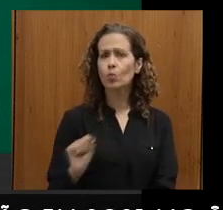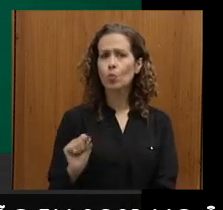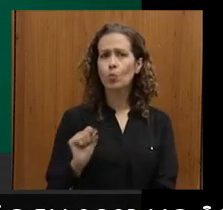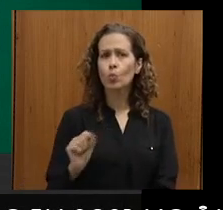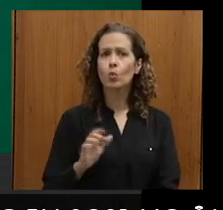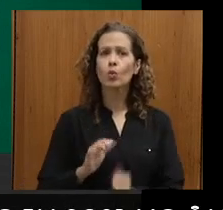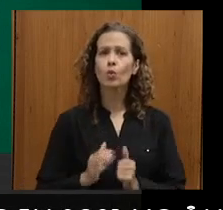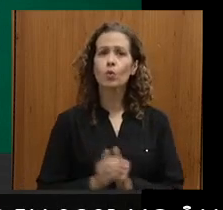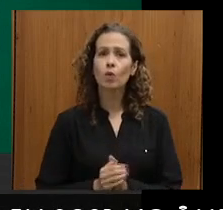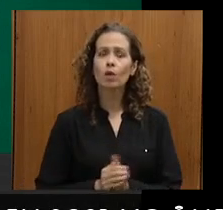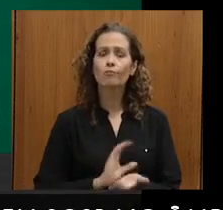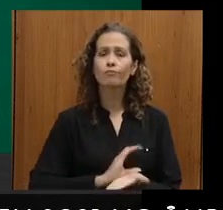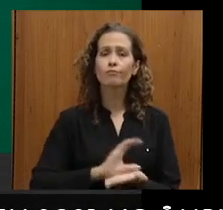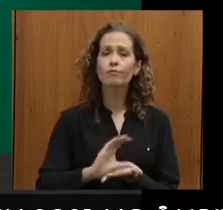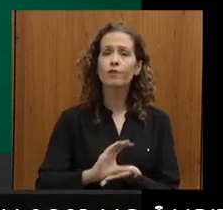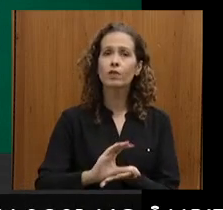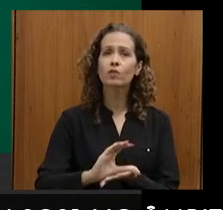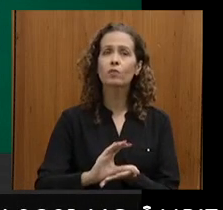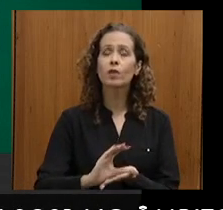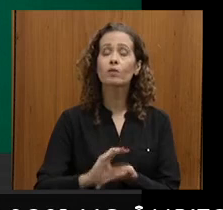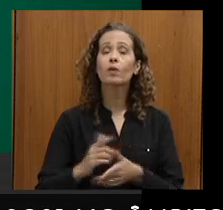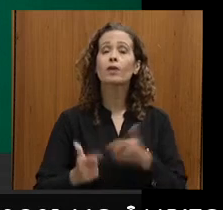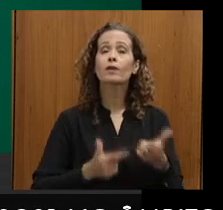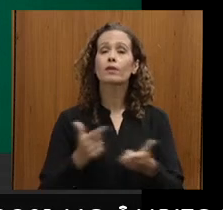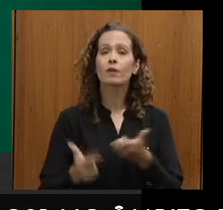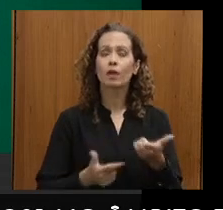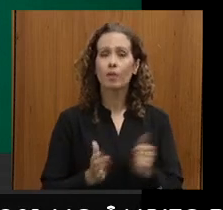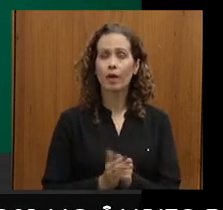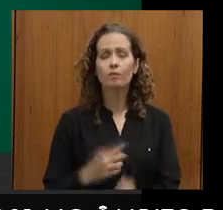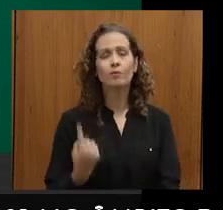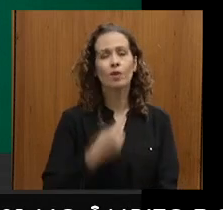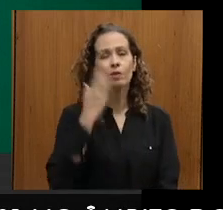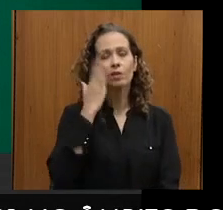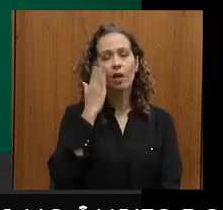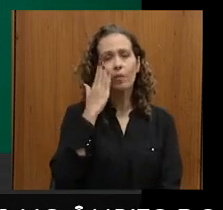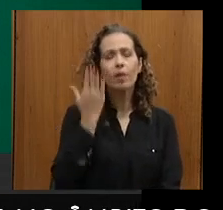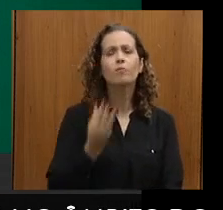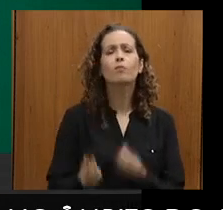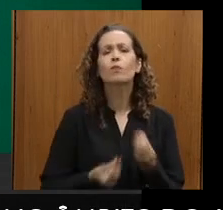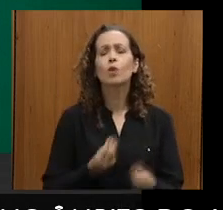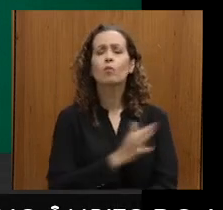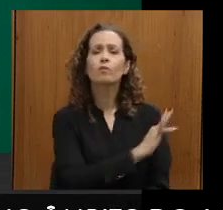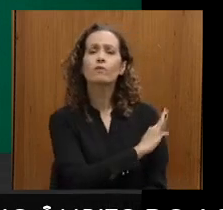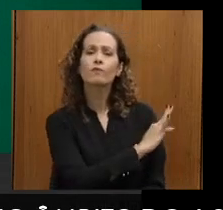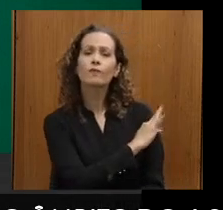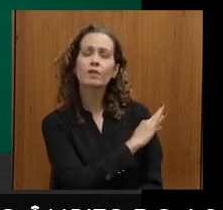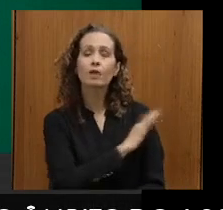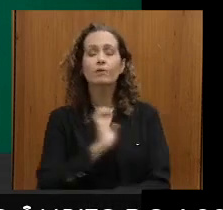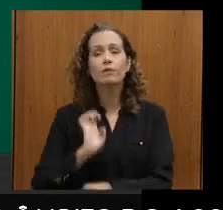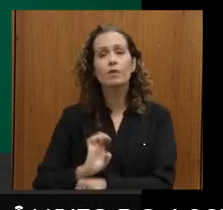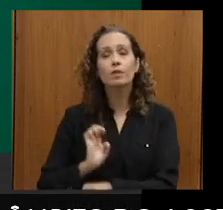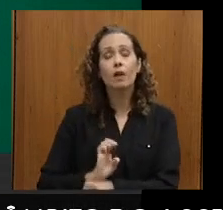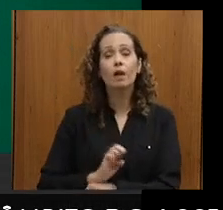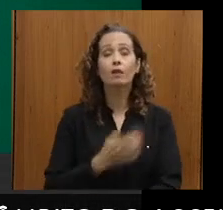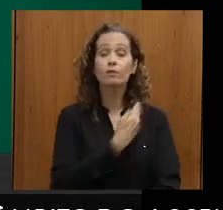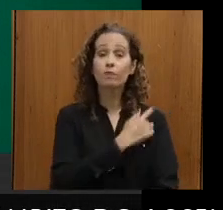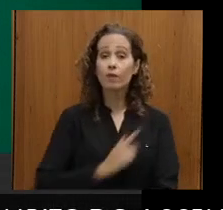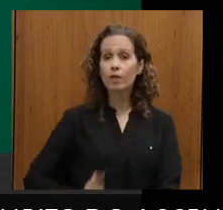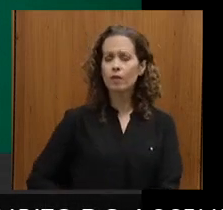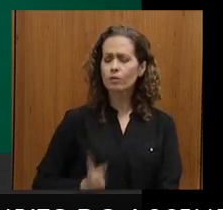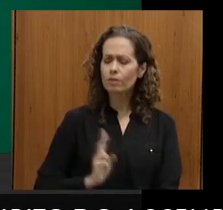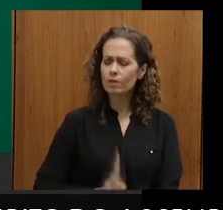atração de investimentos e empregos. A gente sabe da situação fiscal do nosso Estado, o governador Romeu Zema sempre enfatiza muito